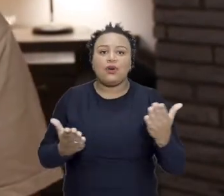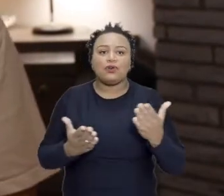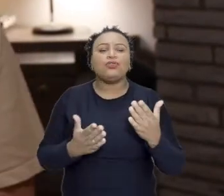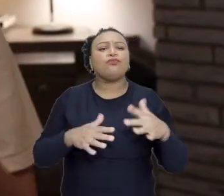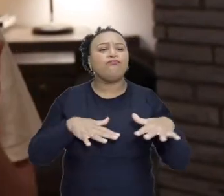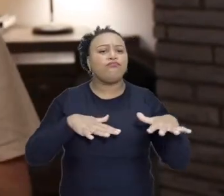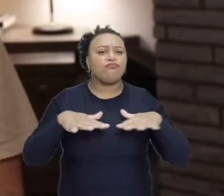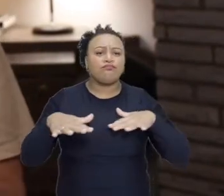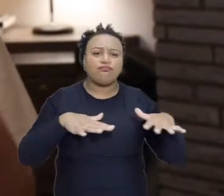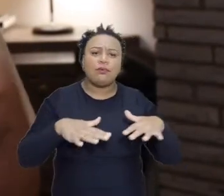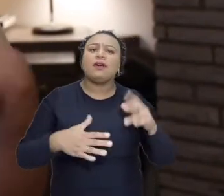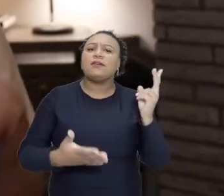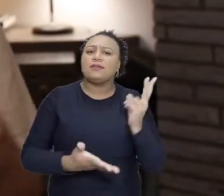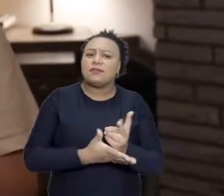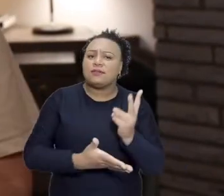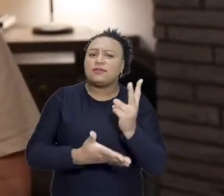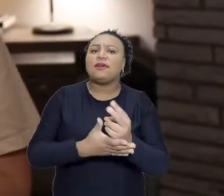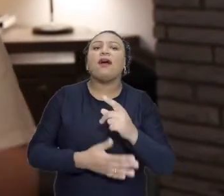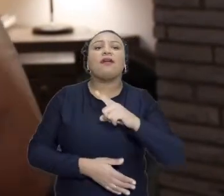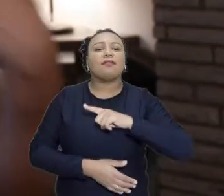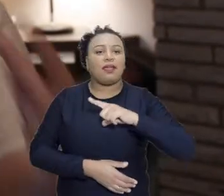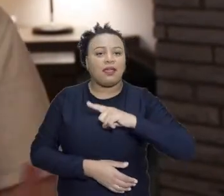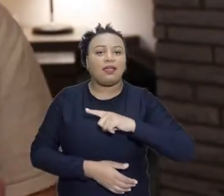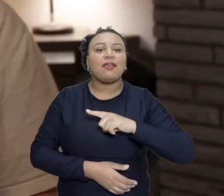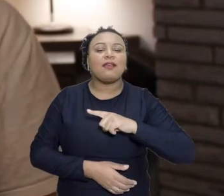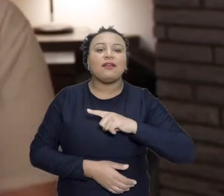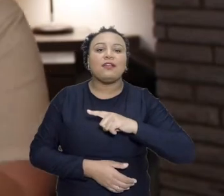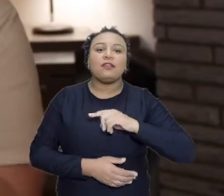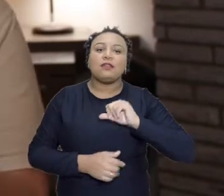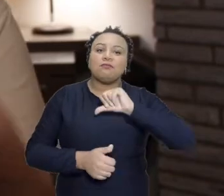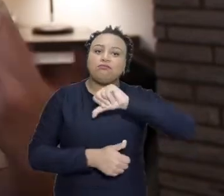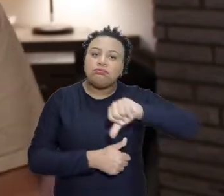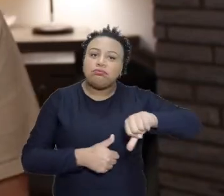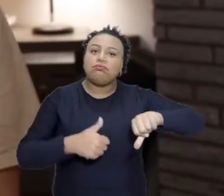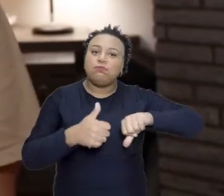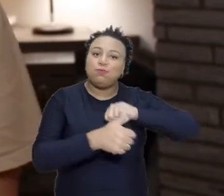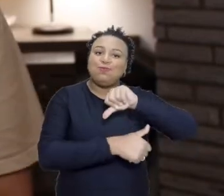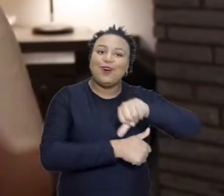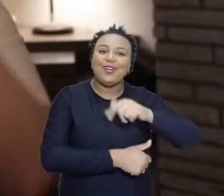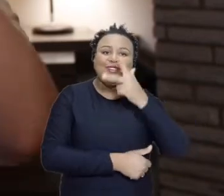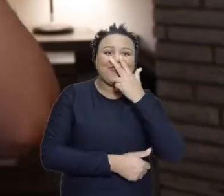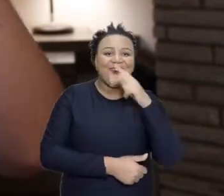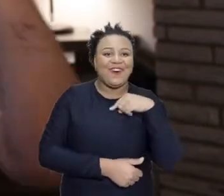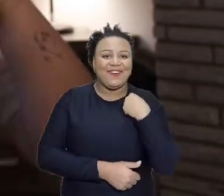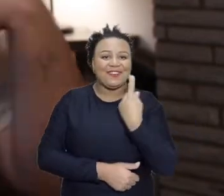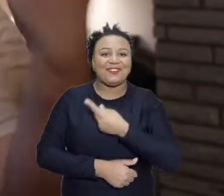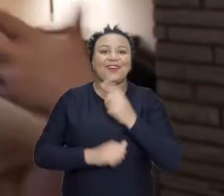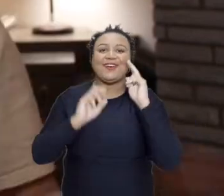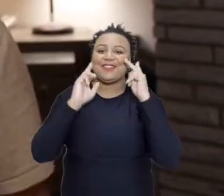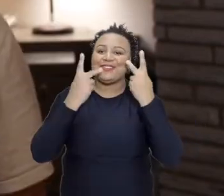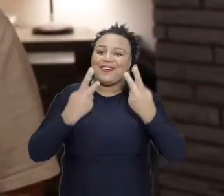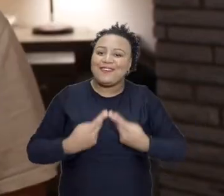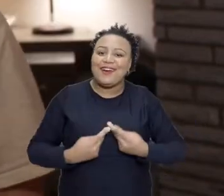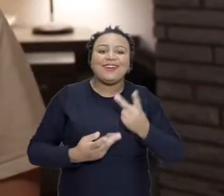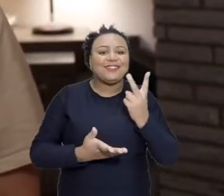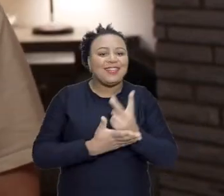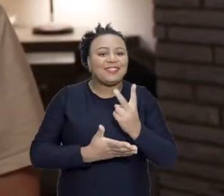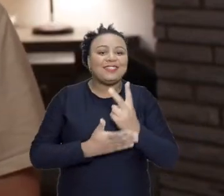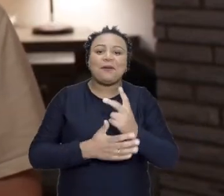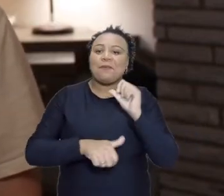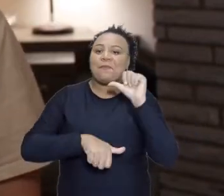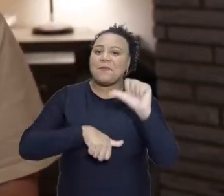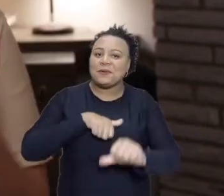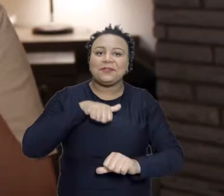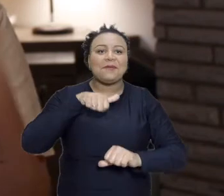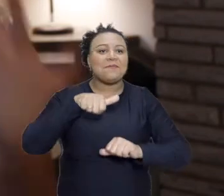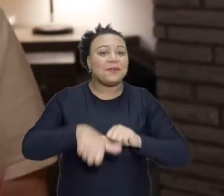movimento, que está em constante mutação, assim como nós humanos, né? A gente está em constante mudança e